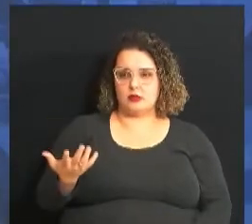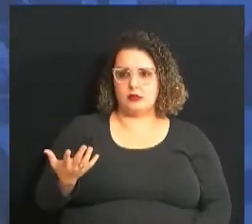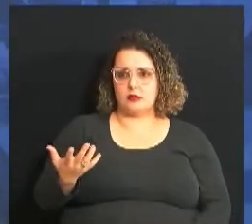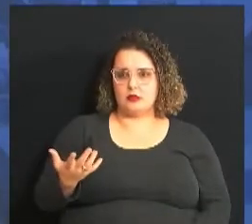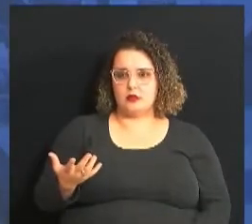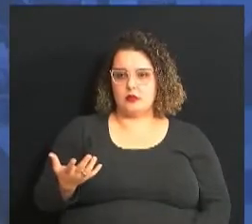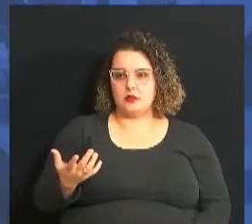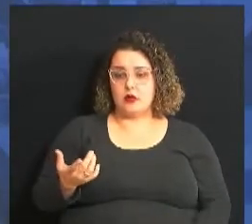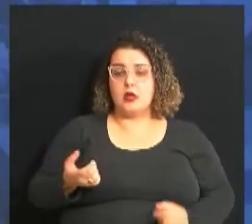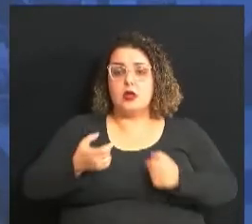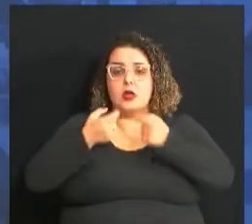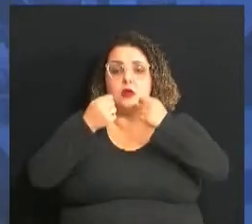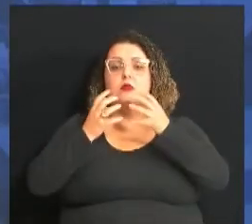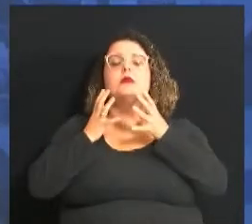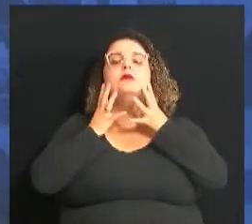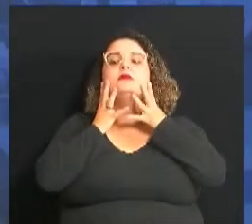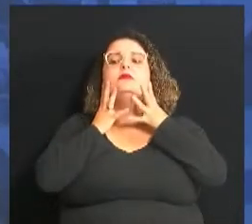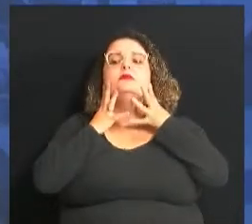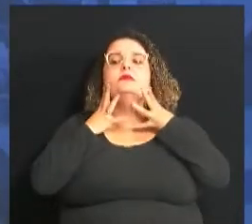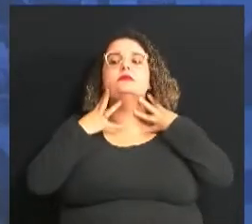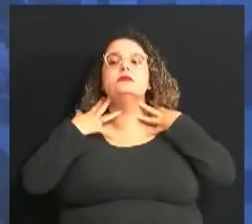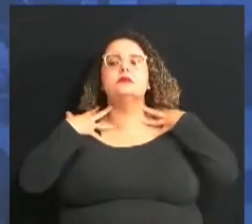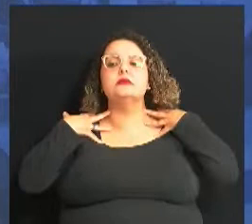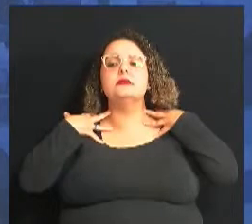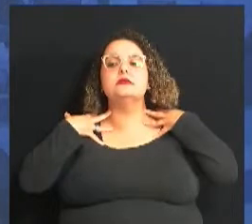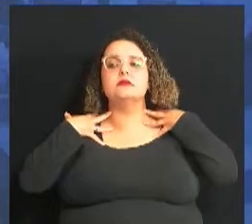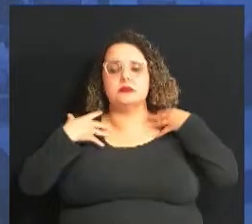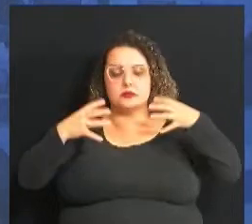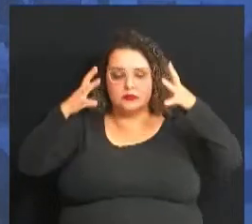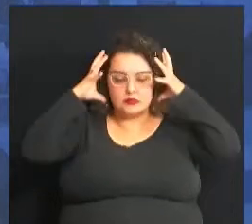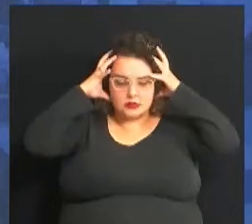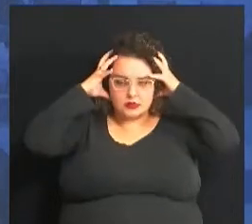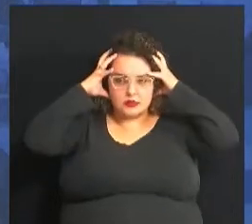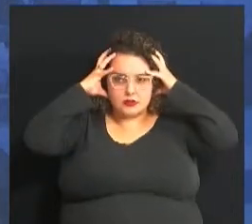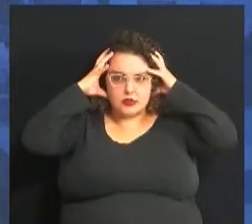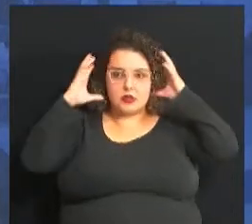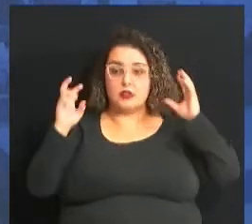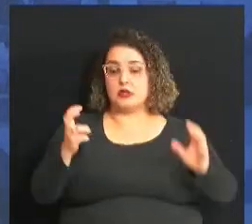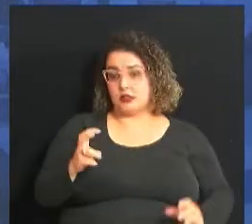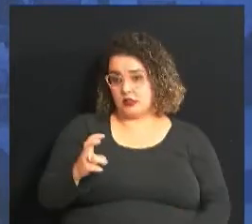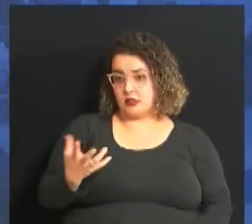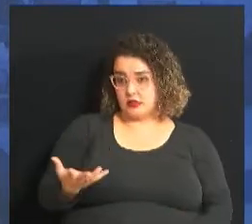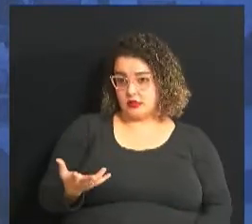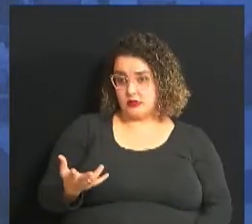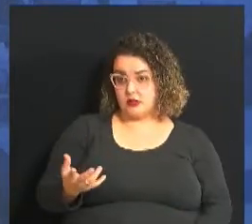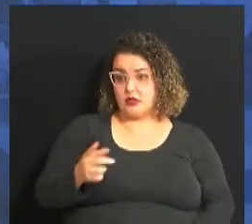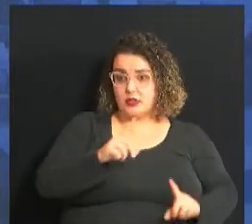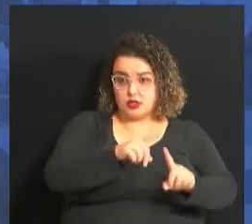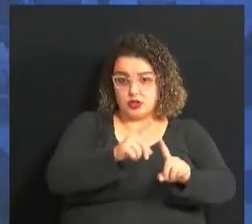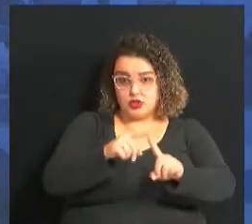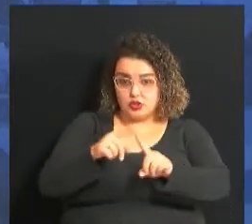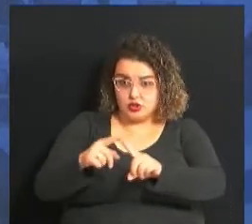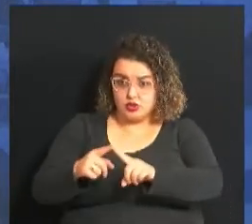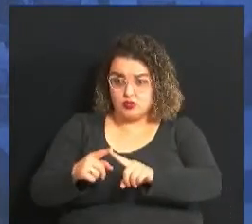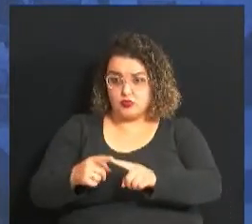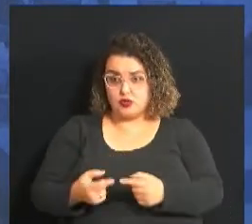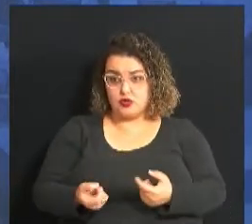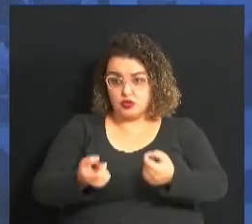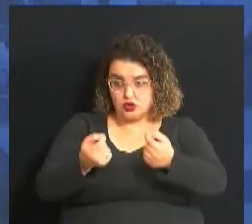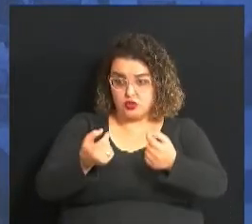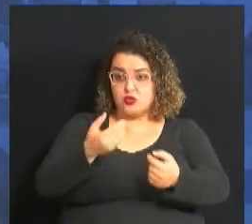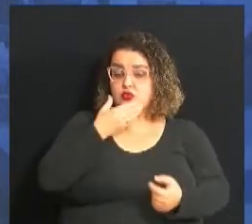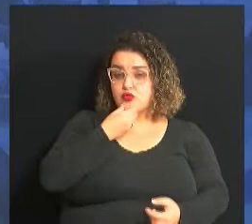e pescoço? Ele que aparece em 5º lugar quando a gente fala aí de tipos de câncer que afetam os